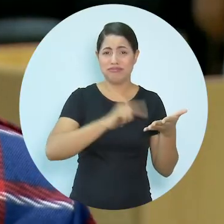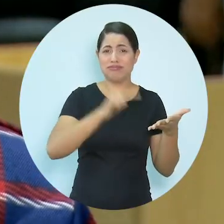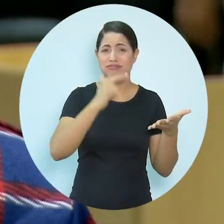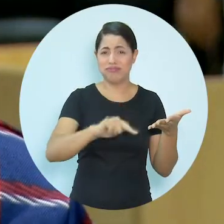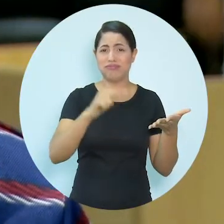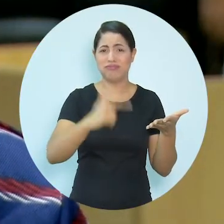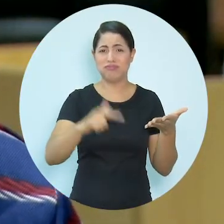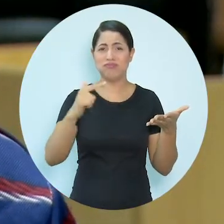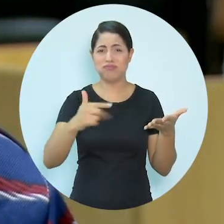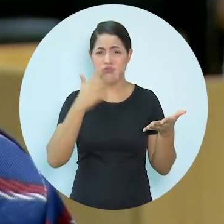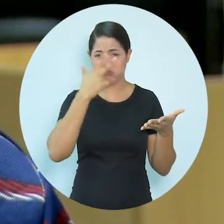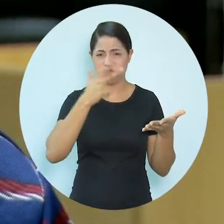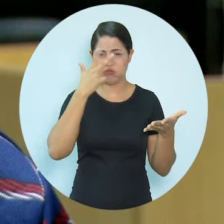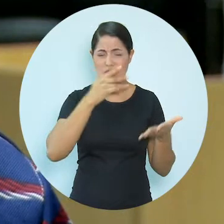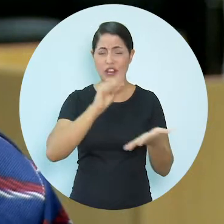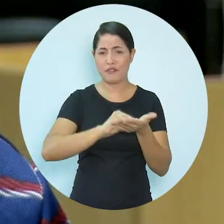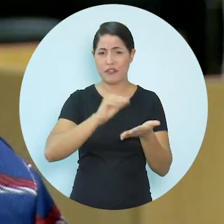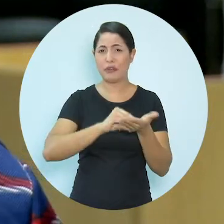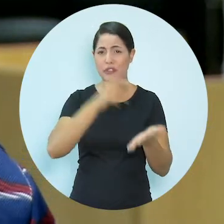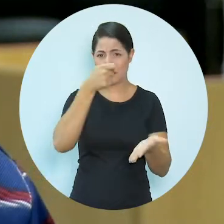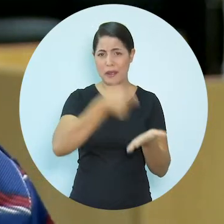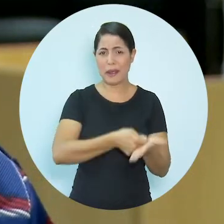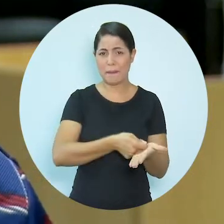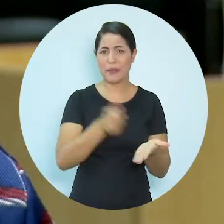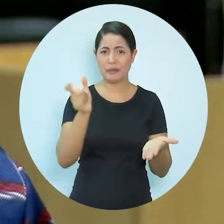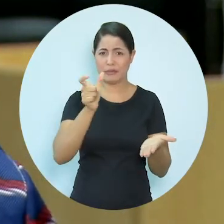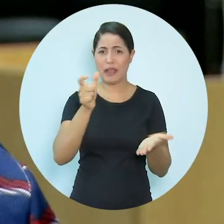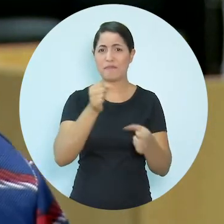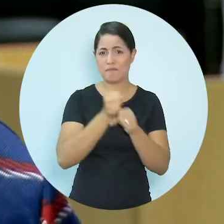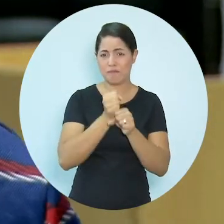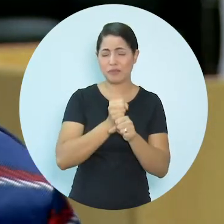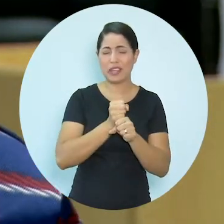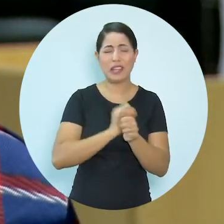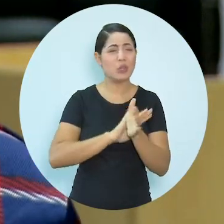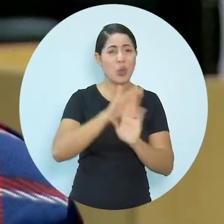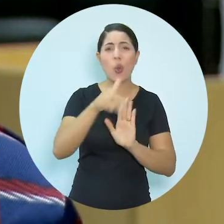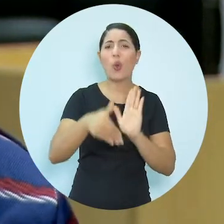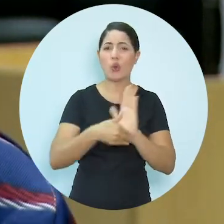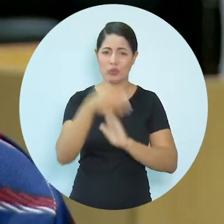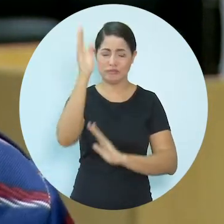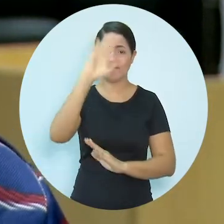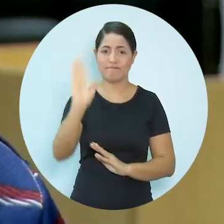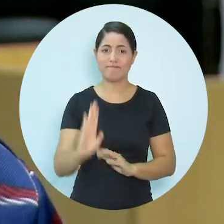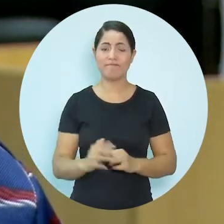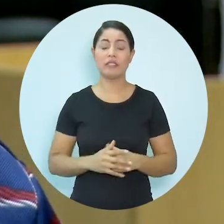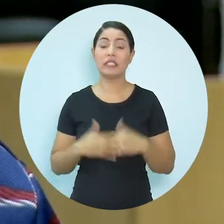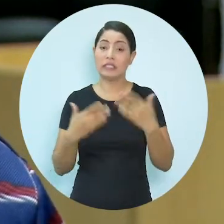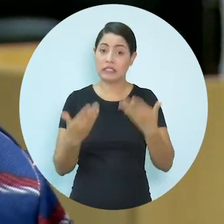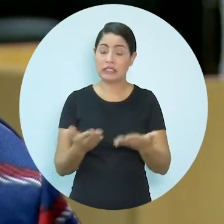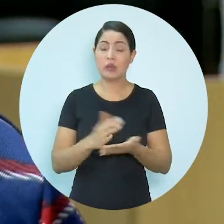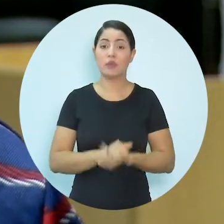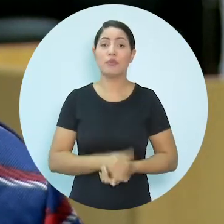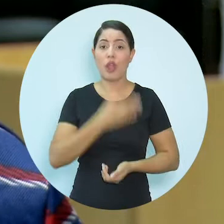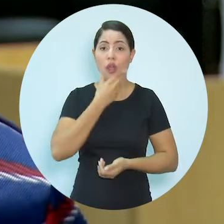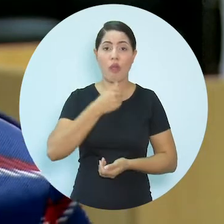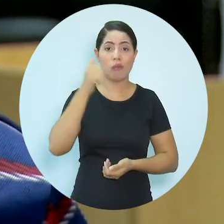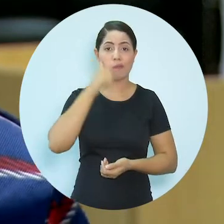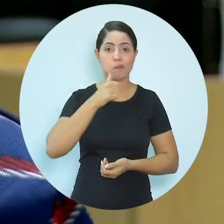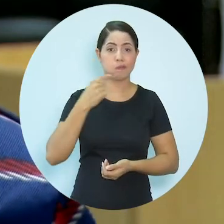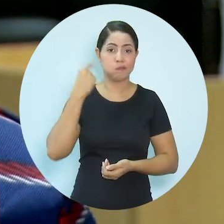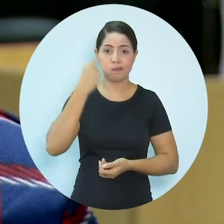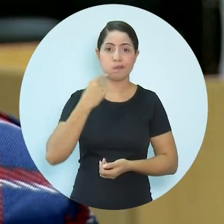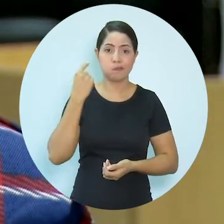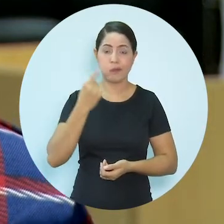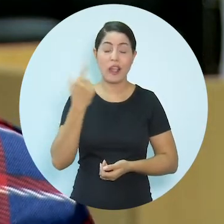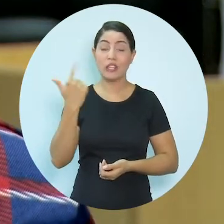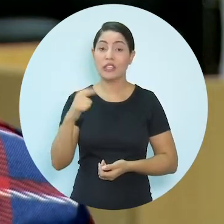a questão relacionada ao pagamento das anuidades. Isso ocorre em todo o Brasil. O advogado,